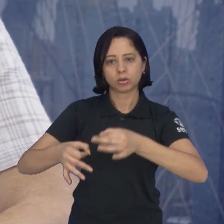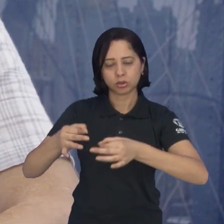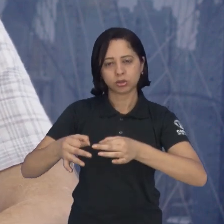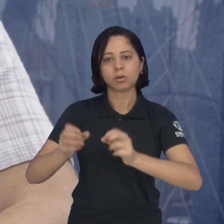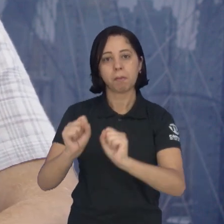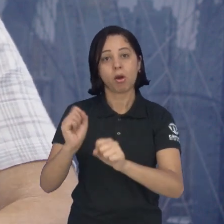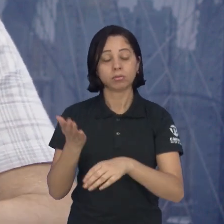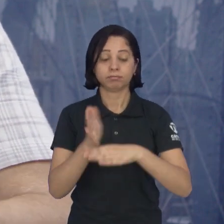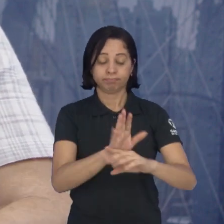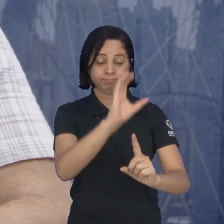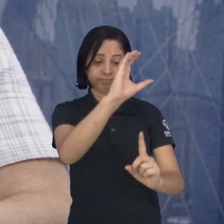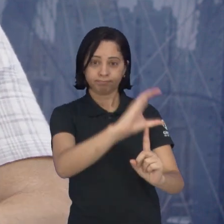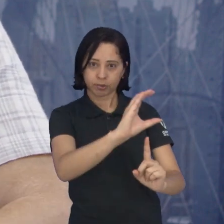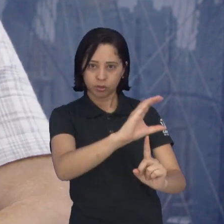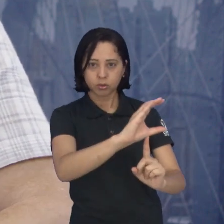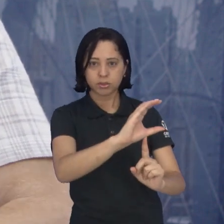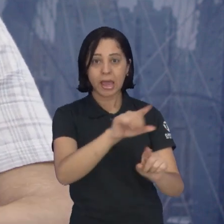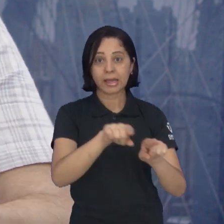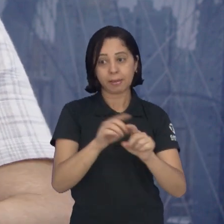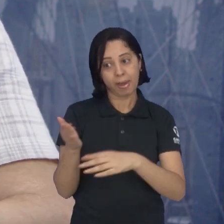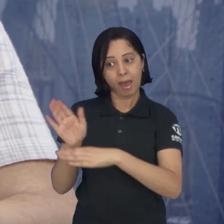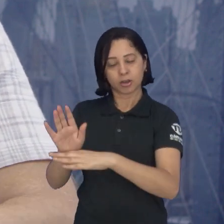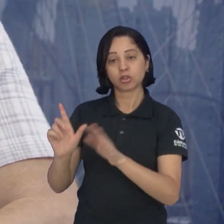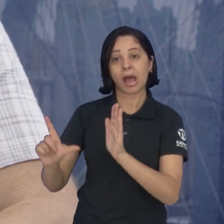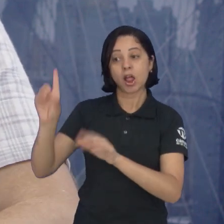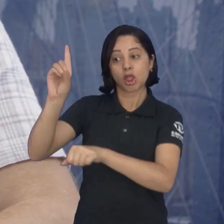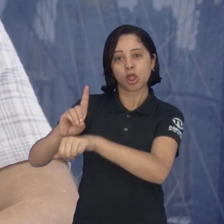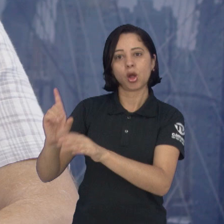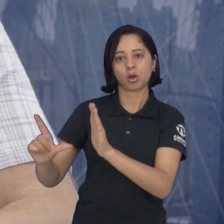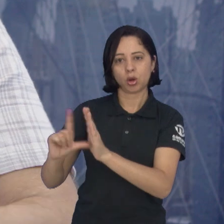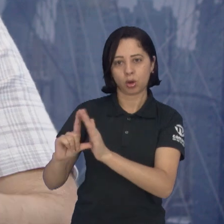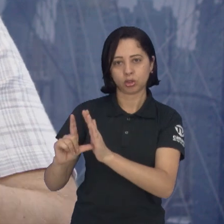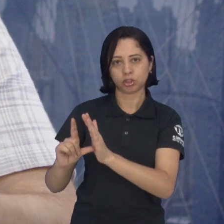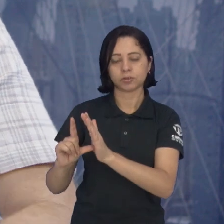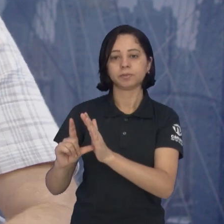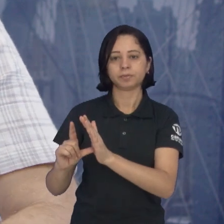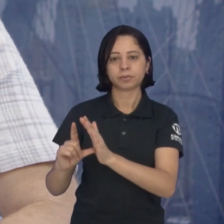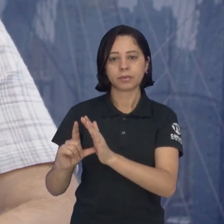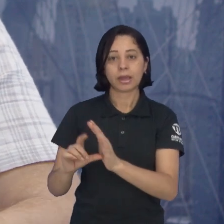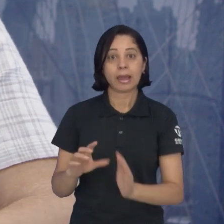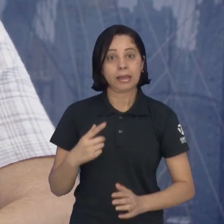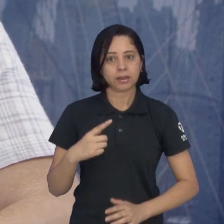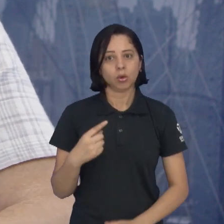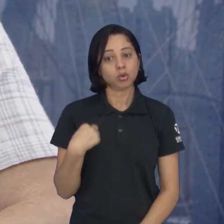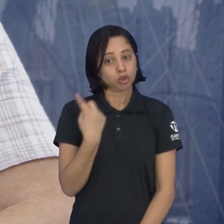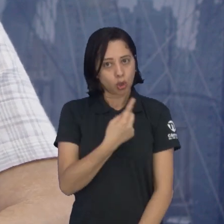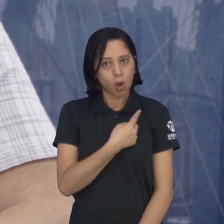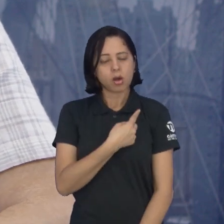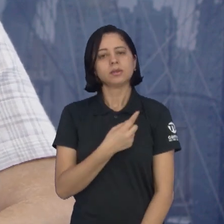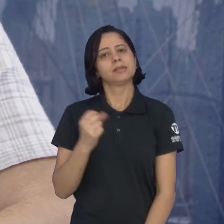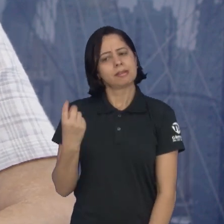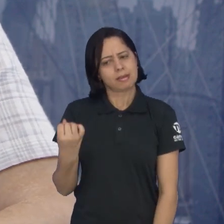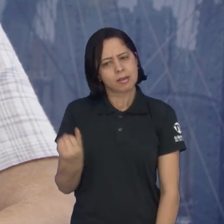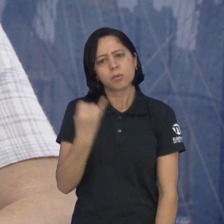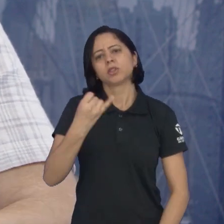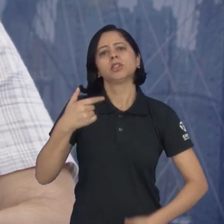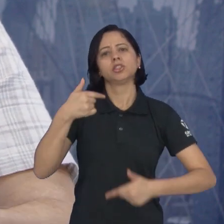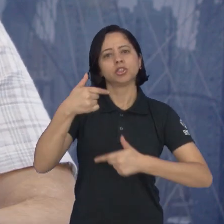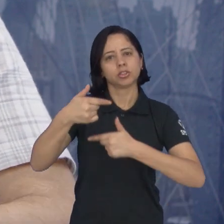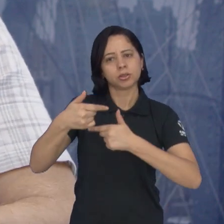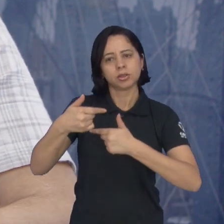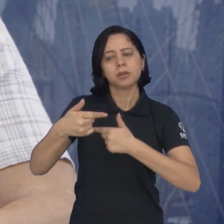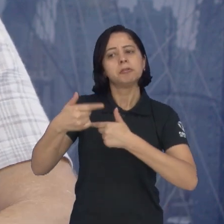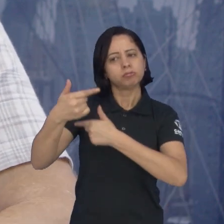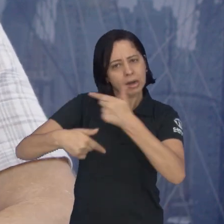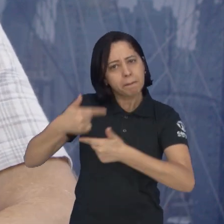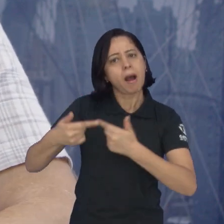o consumidor e o lojista a chegar num acordo. Quer dizer, para nós é importante mesmo esse trabalho do PROCON.